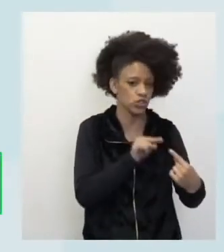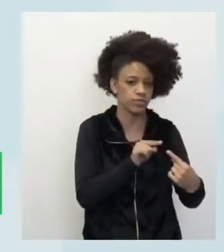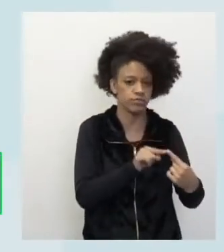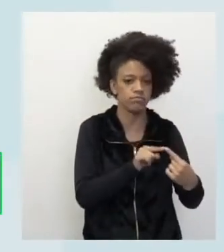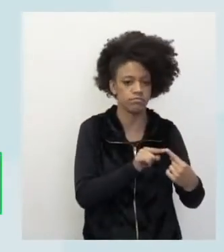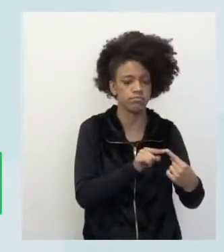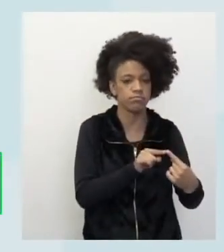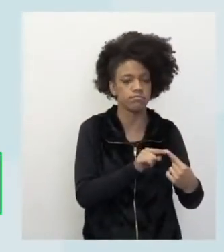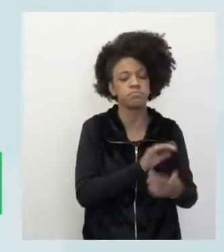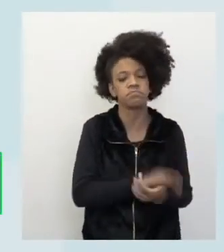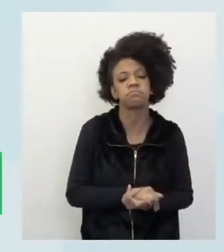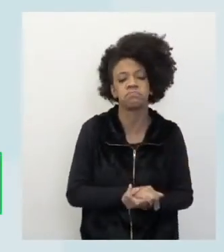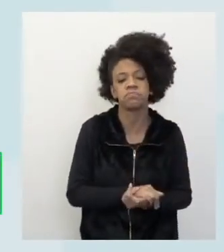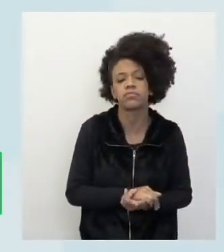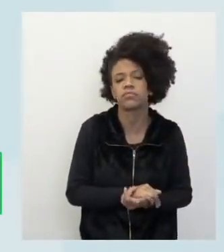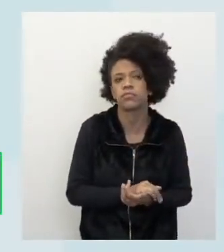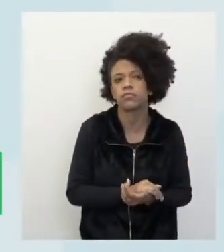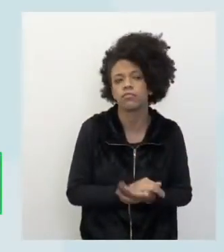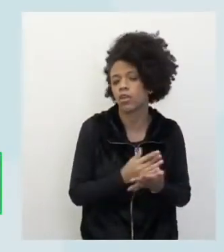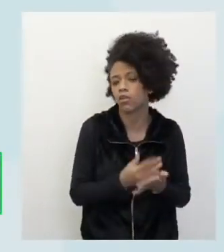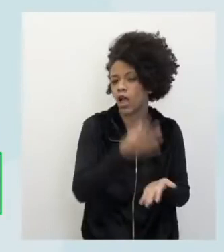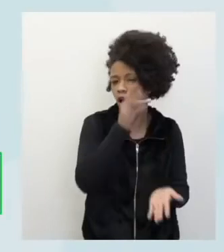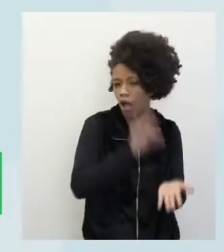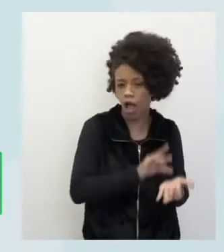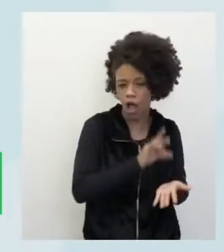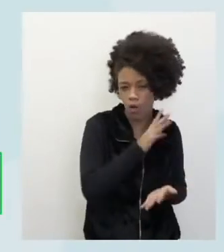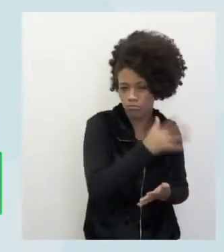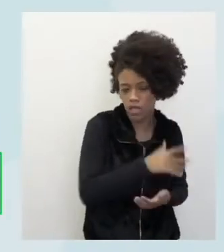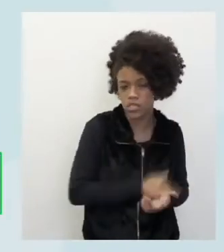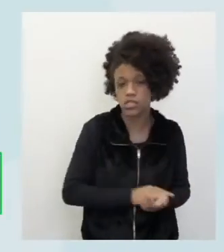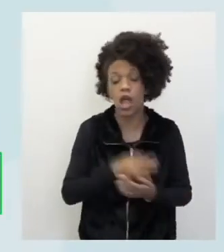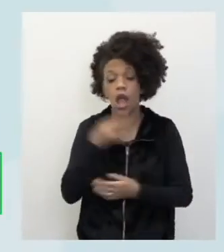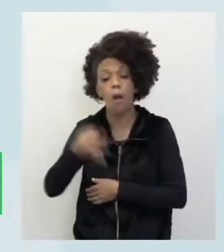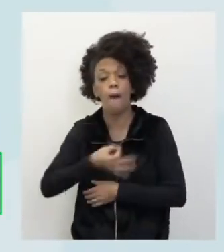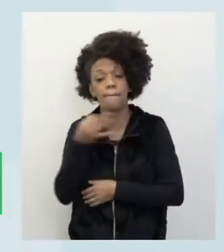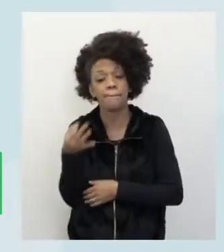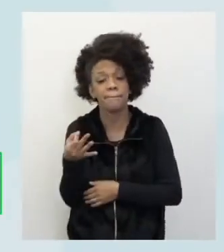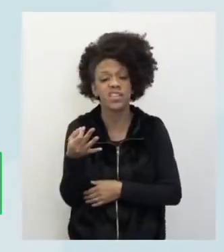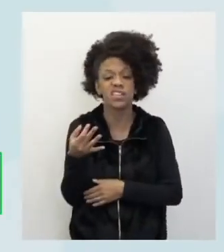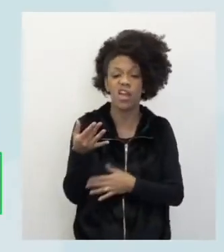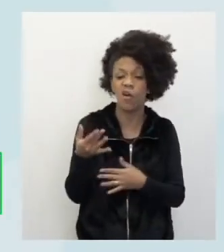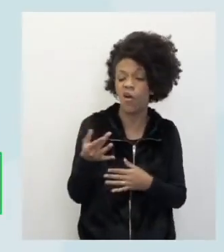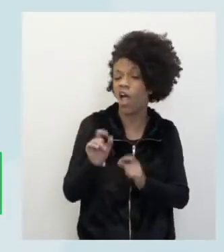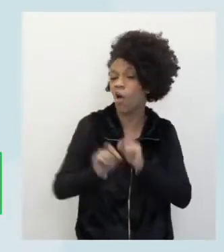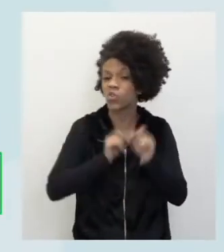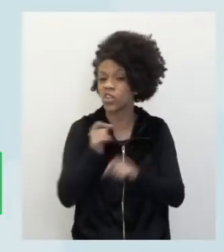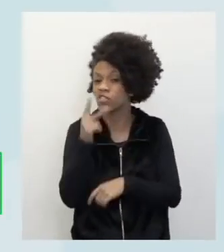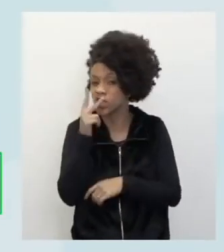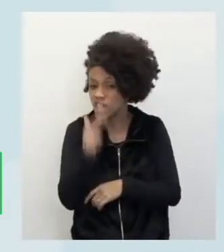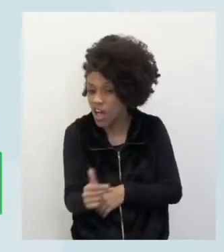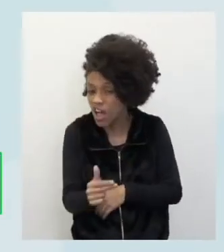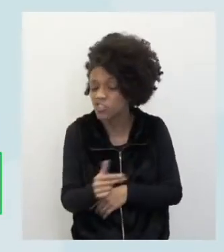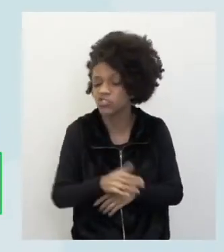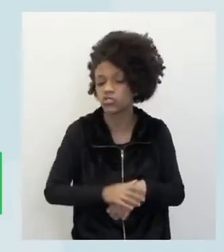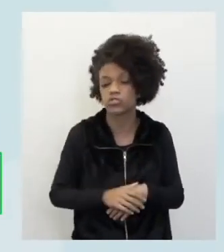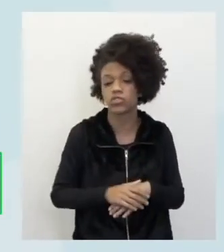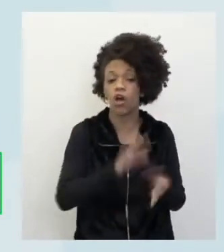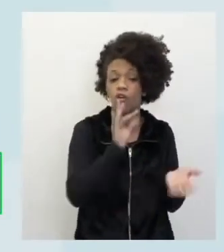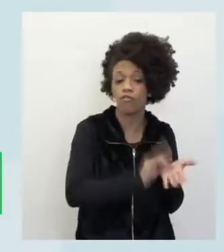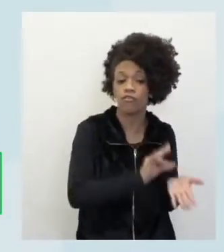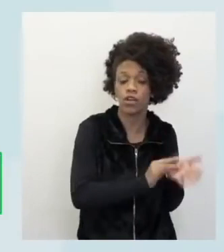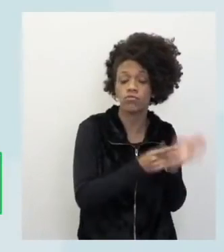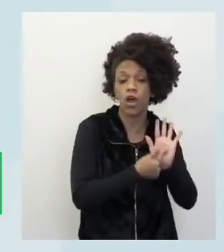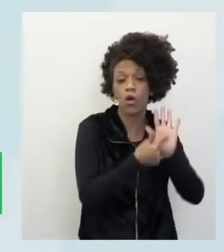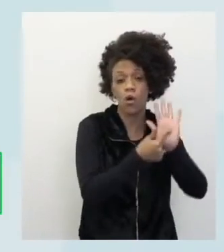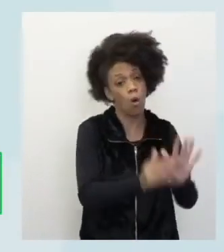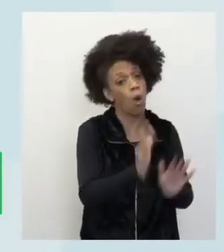objetivo. Vamos dizer até concreto? A opinião é subjetiva, né? É abstrata. Fato refere-se a algo